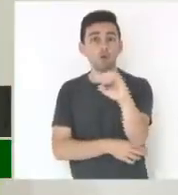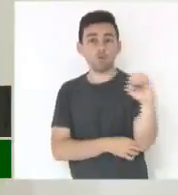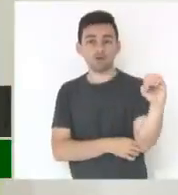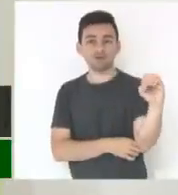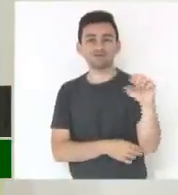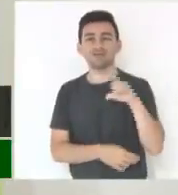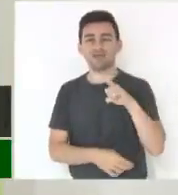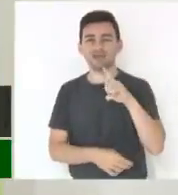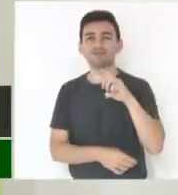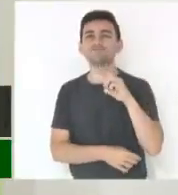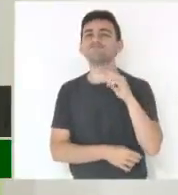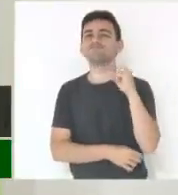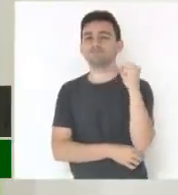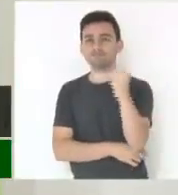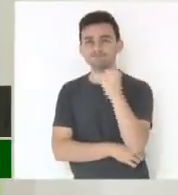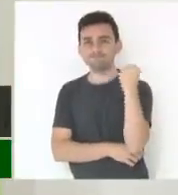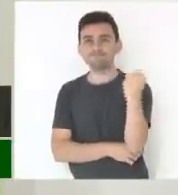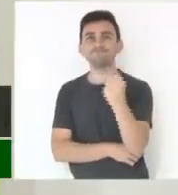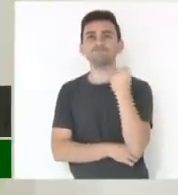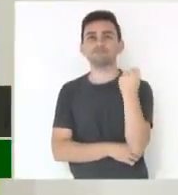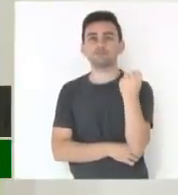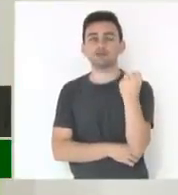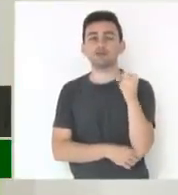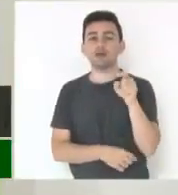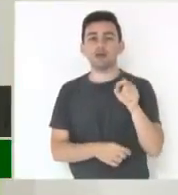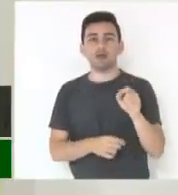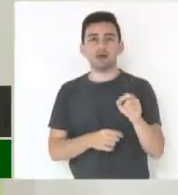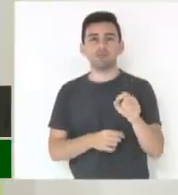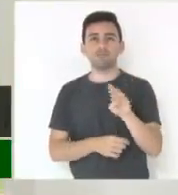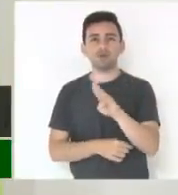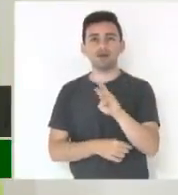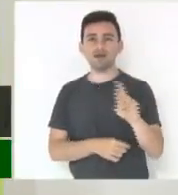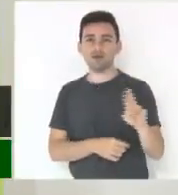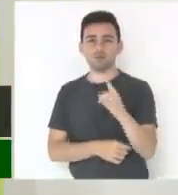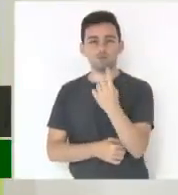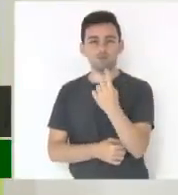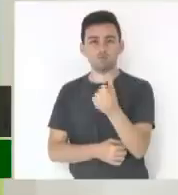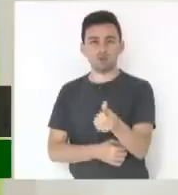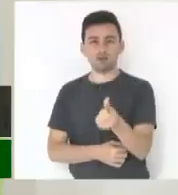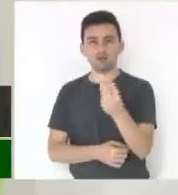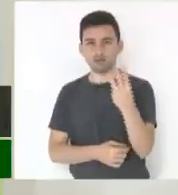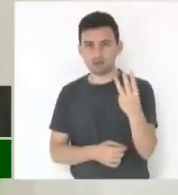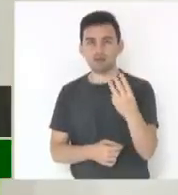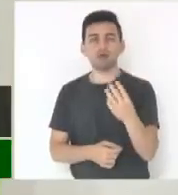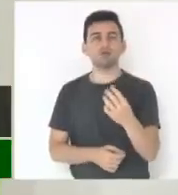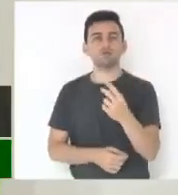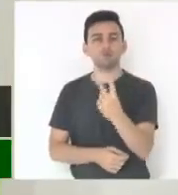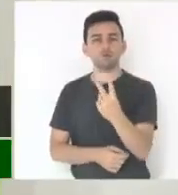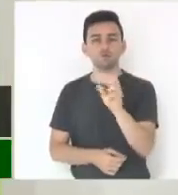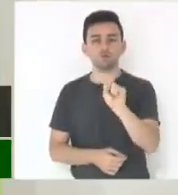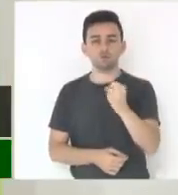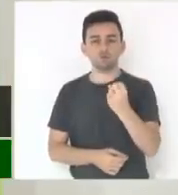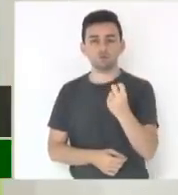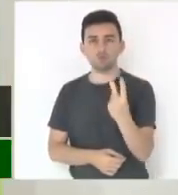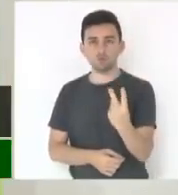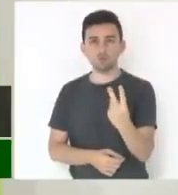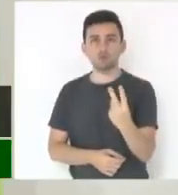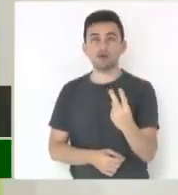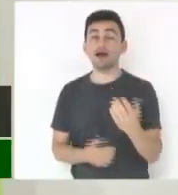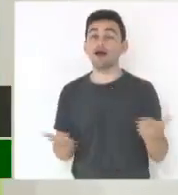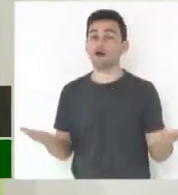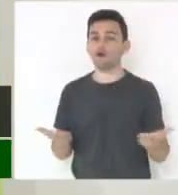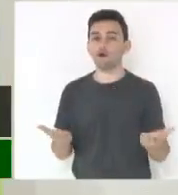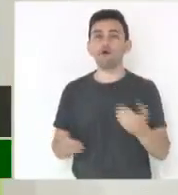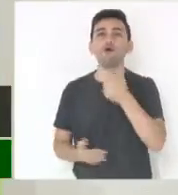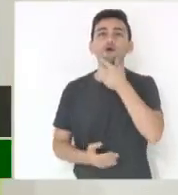grave situação da BR-163, da BR-282, que agora o ministro deu a